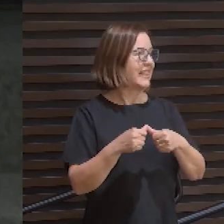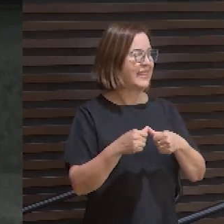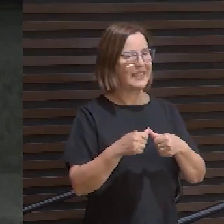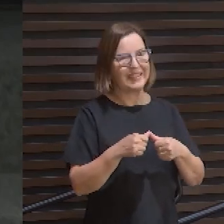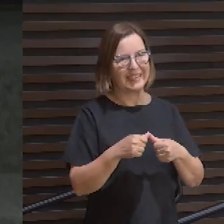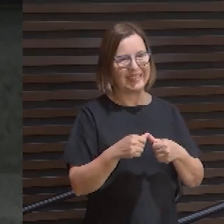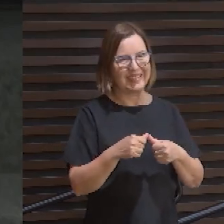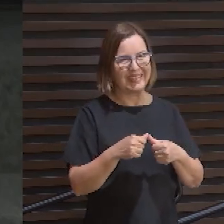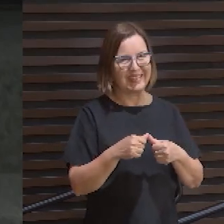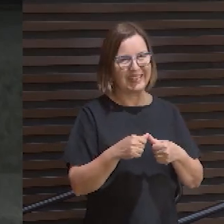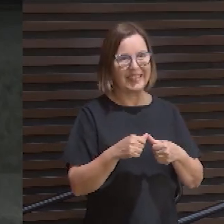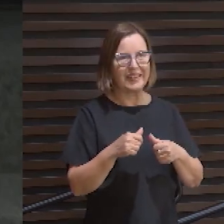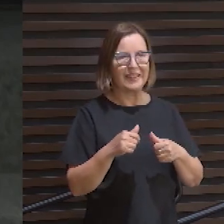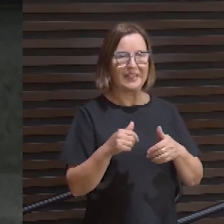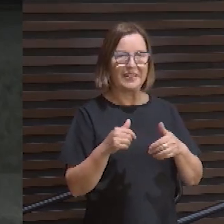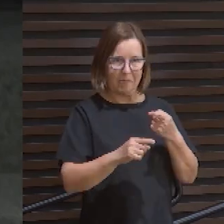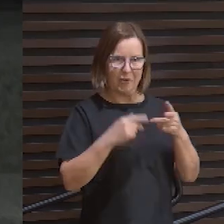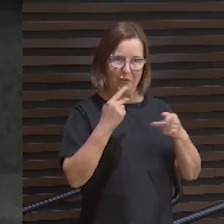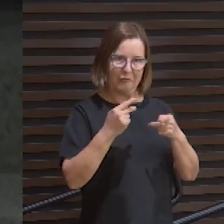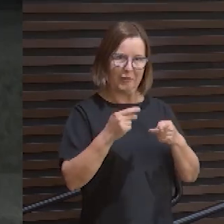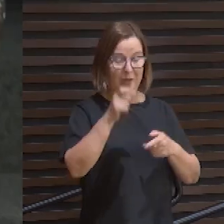pesquisando para descobrir onde é que estava.